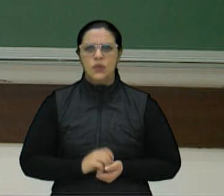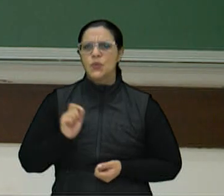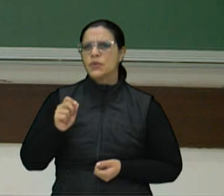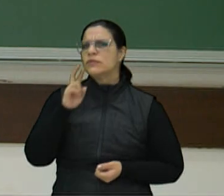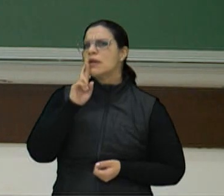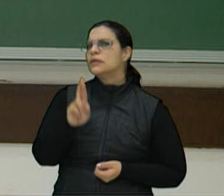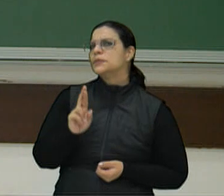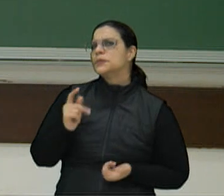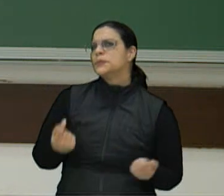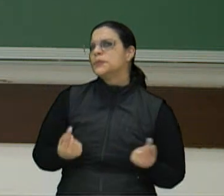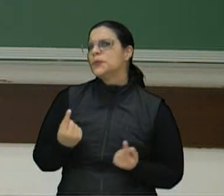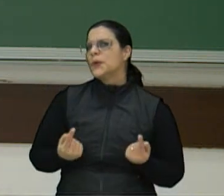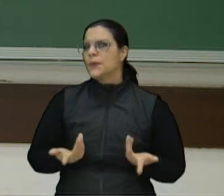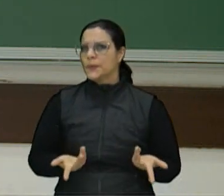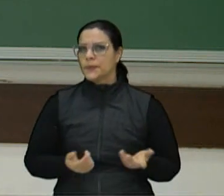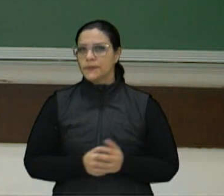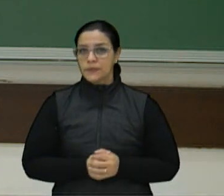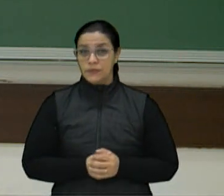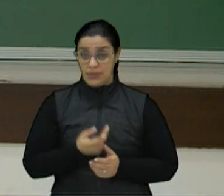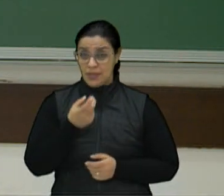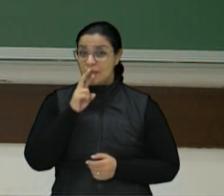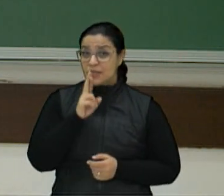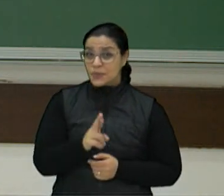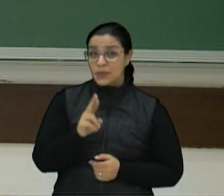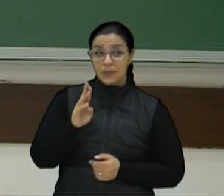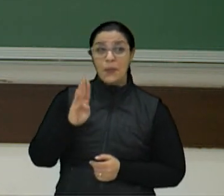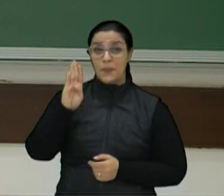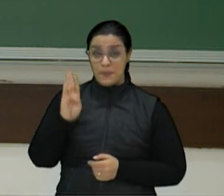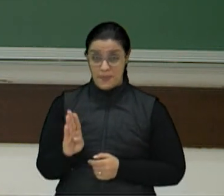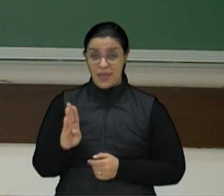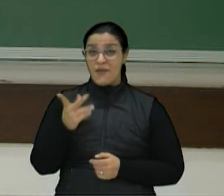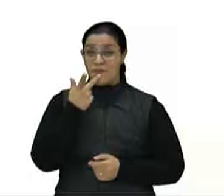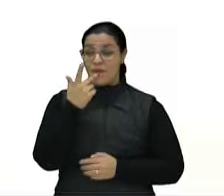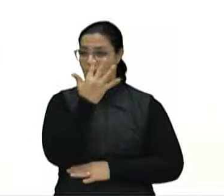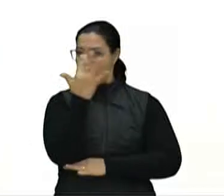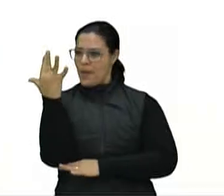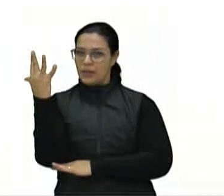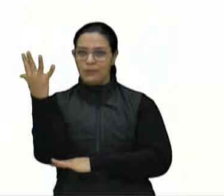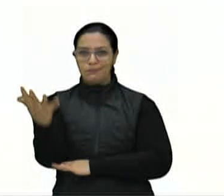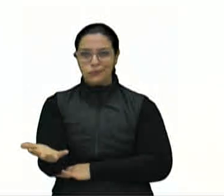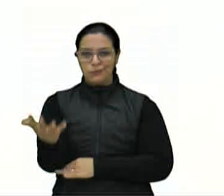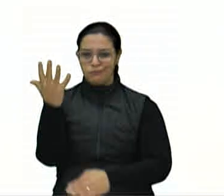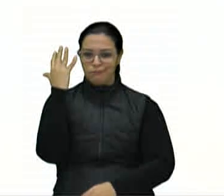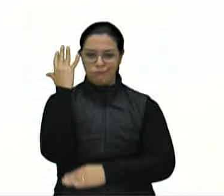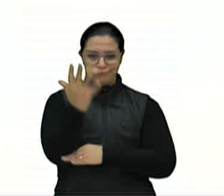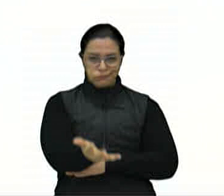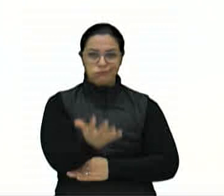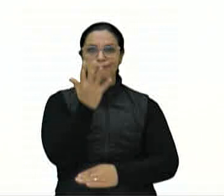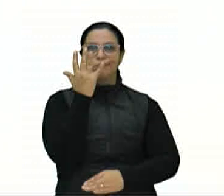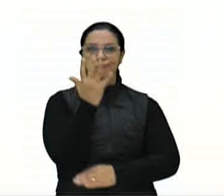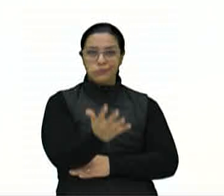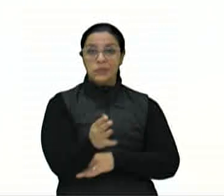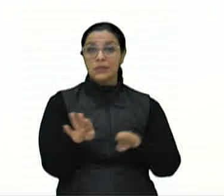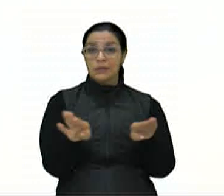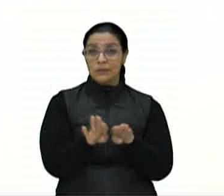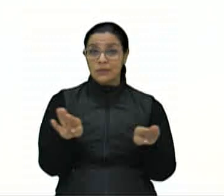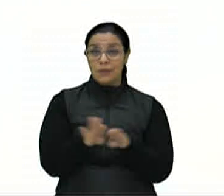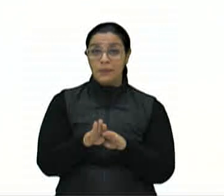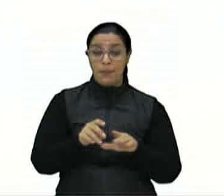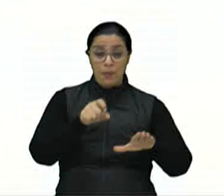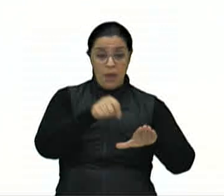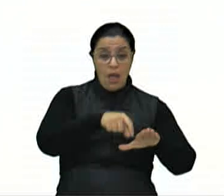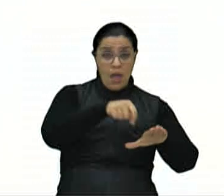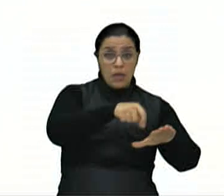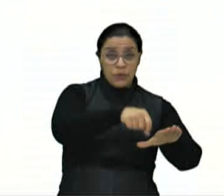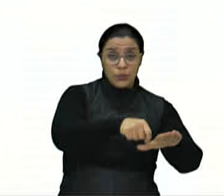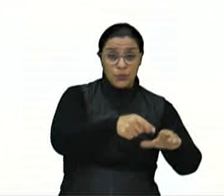O que você respondeu? Se você falou áreas desmatadas recentes e a agricultura